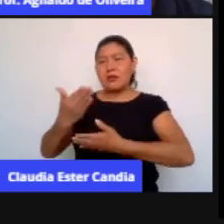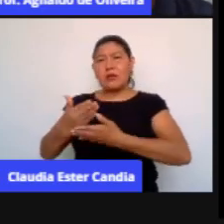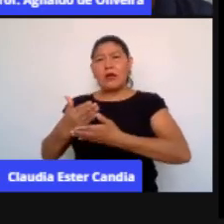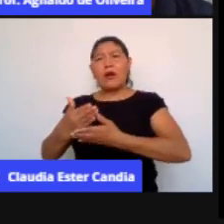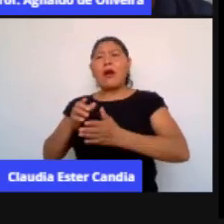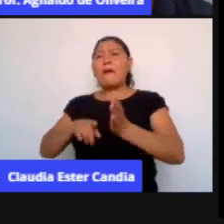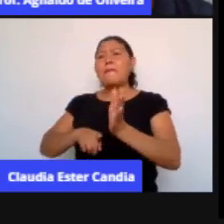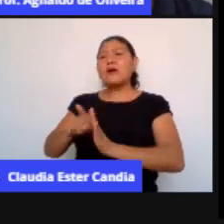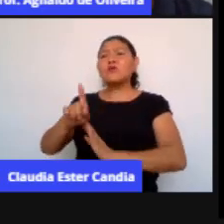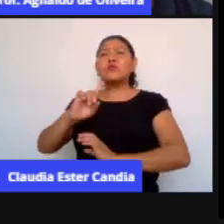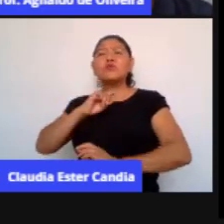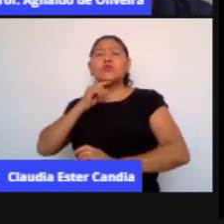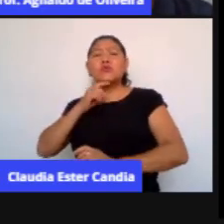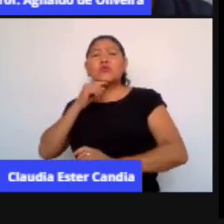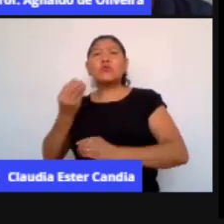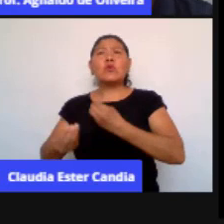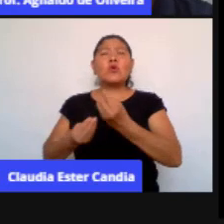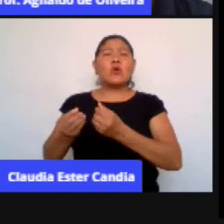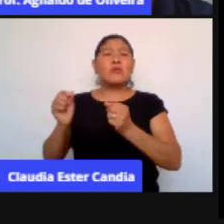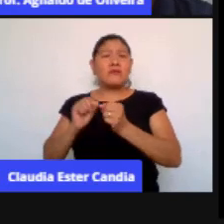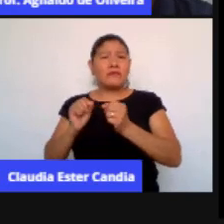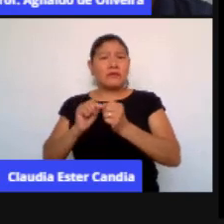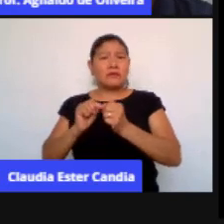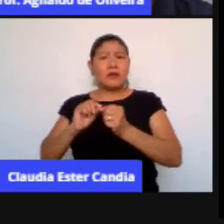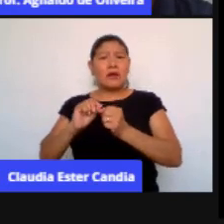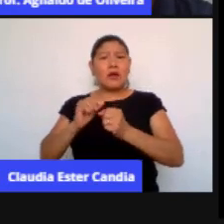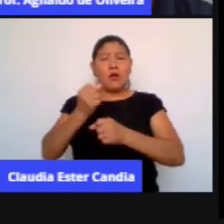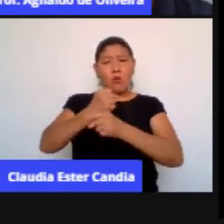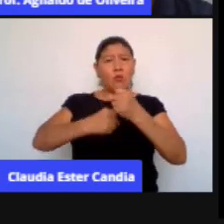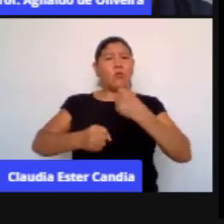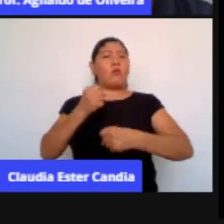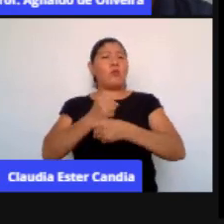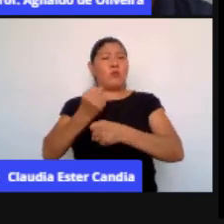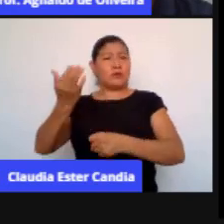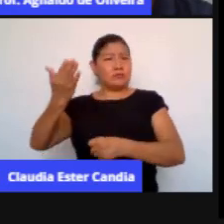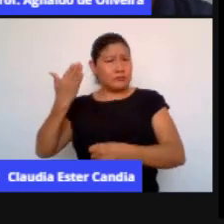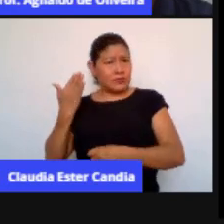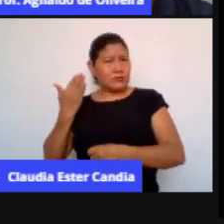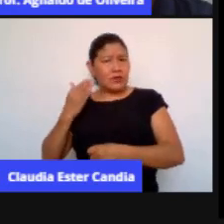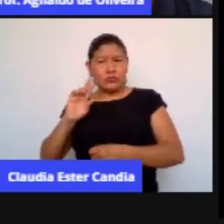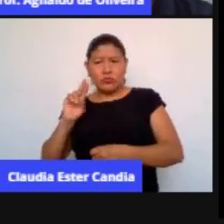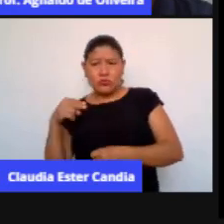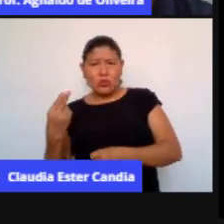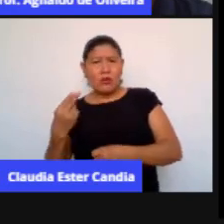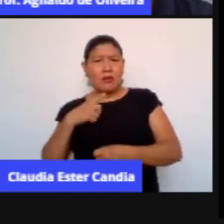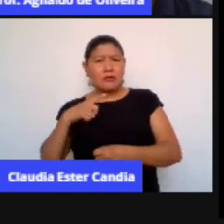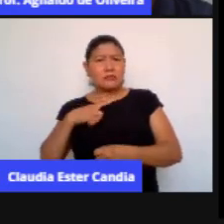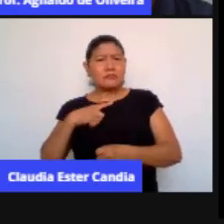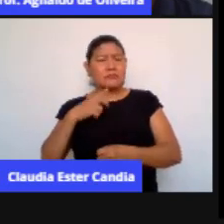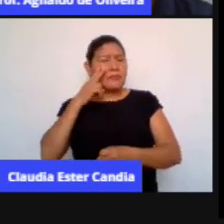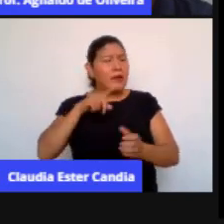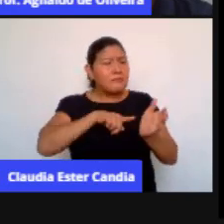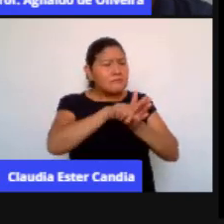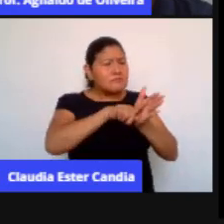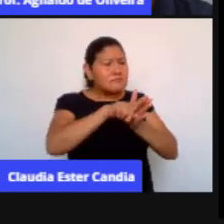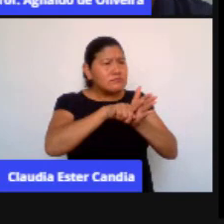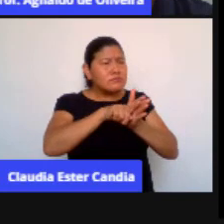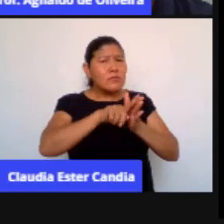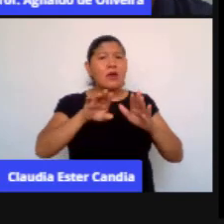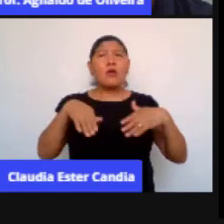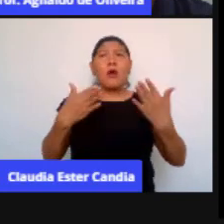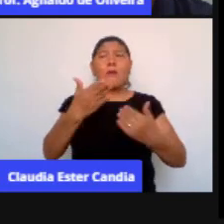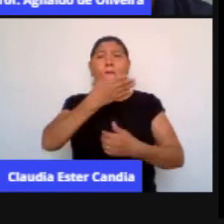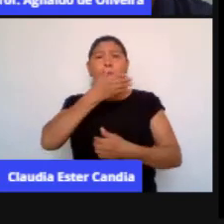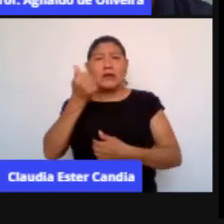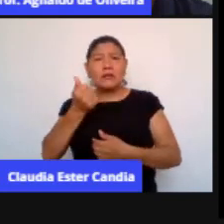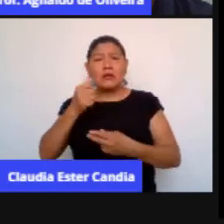acontecendo, Na live passada, eu e o Agnaldo, nós demos exemplos, porque nós estudamos, o Agnaldo é professor, ele tem filho em escola, eu